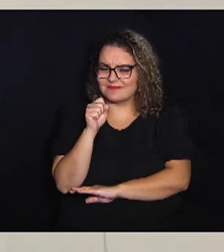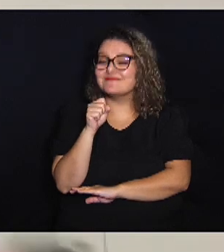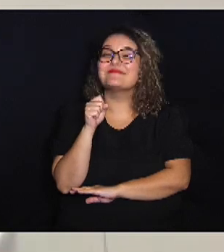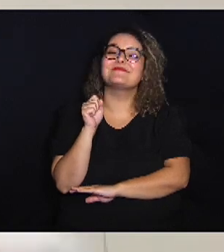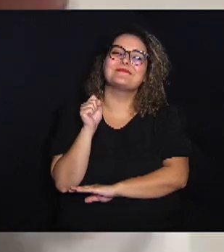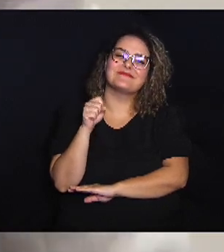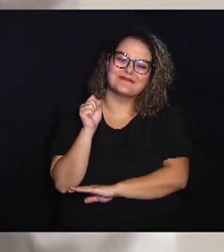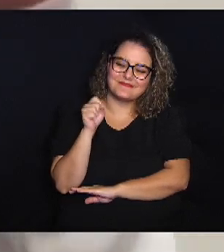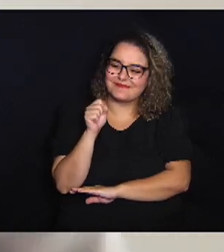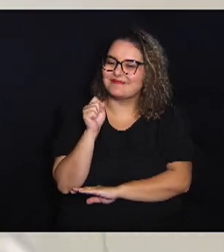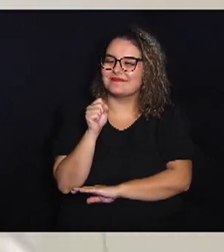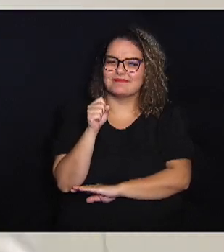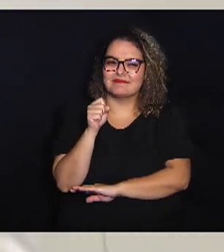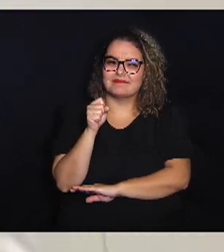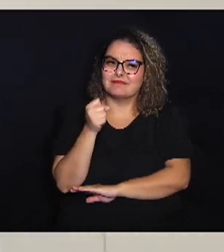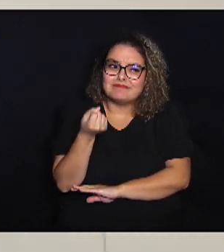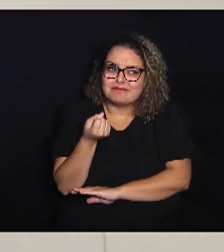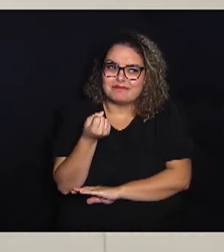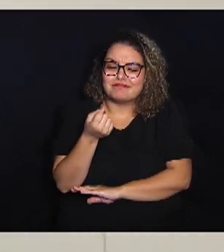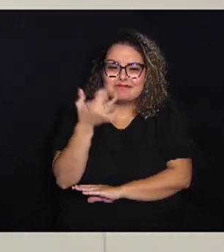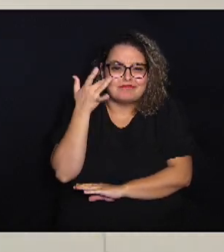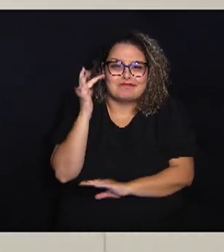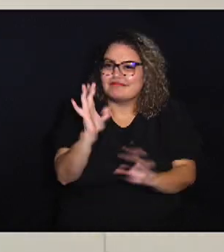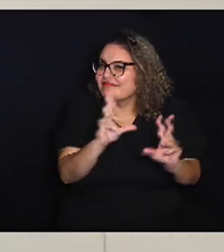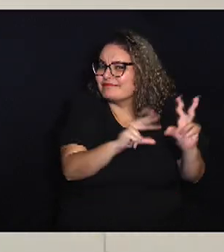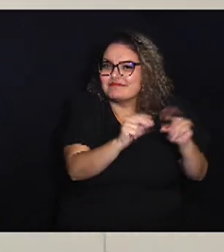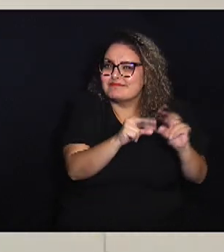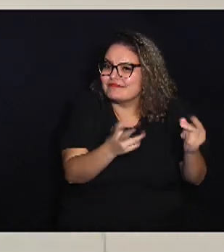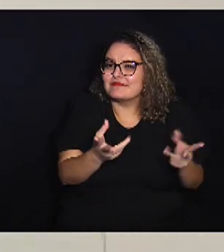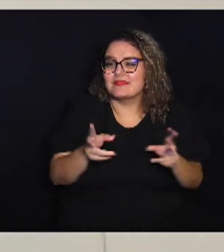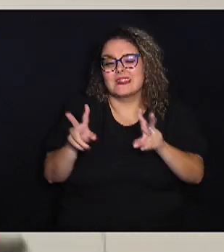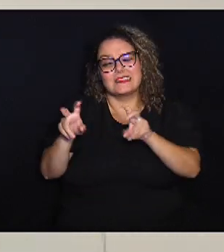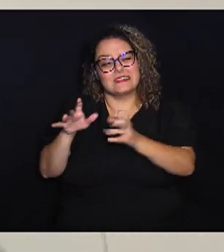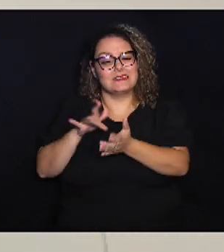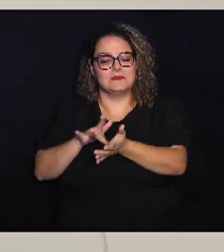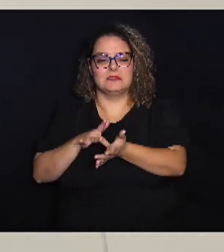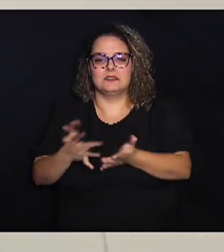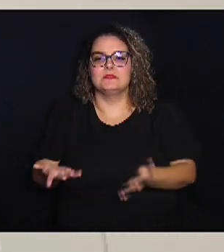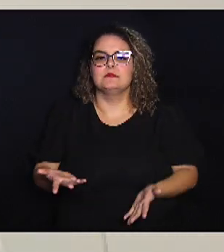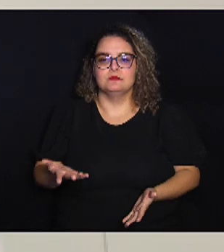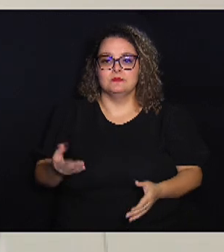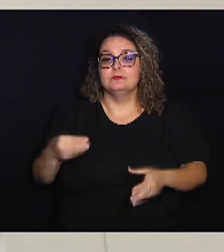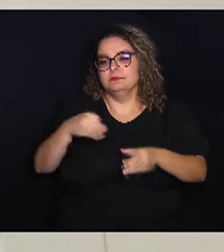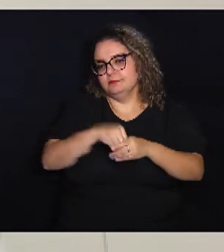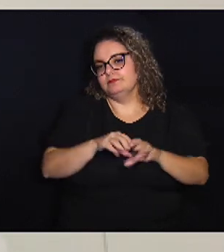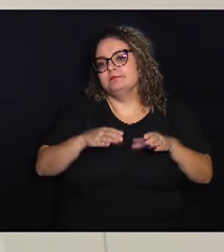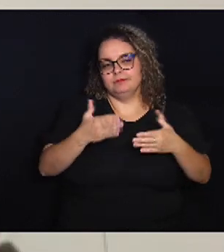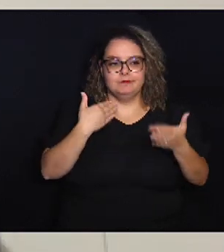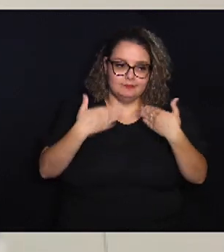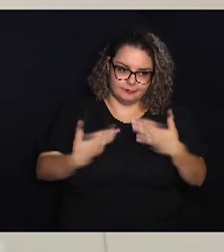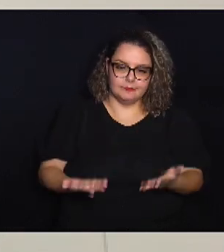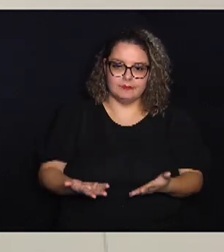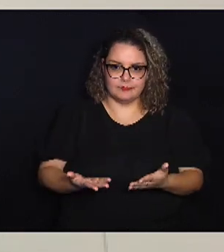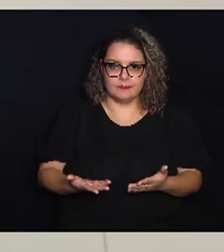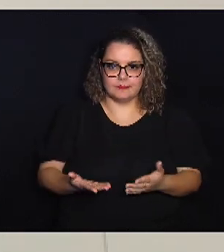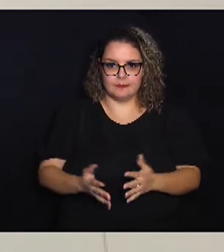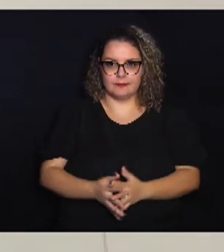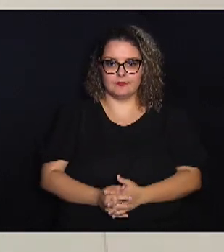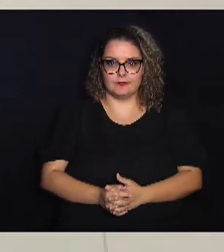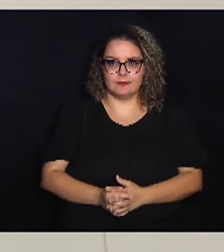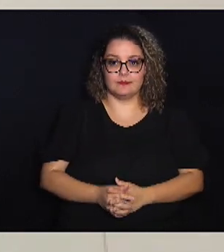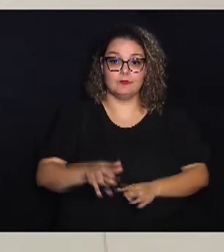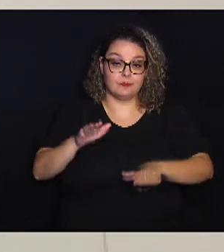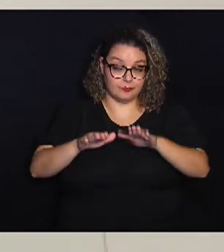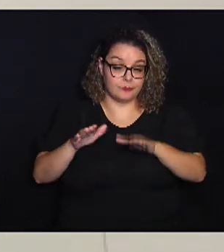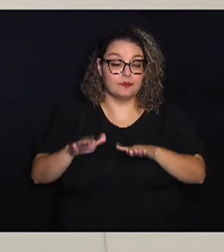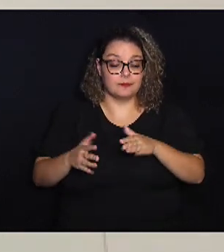está fingindo, vamos dizer assim, que está ali dentro daquela conversa. Por muitas